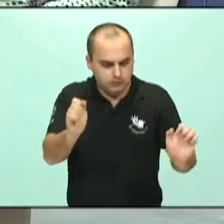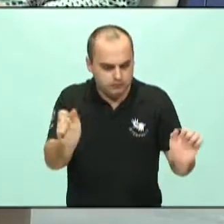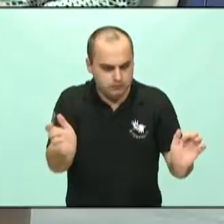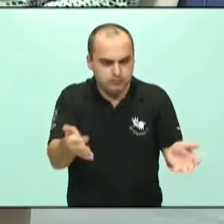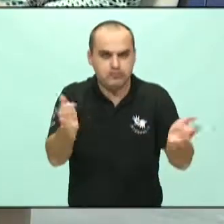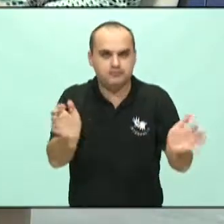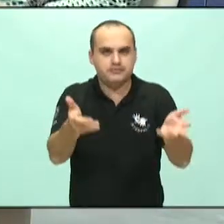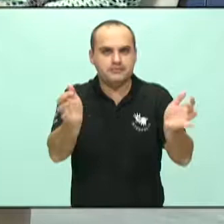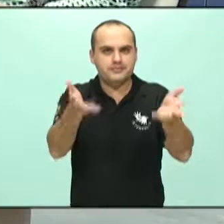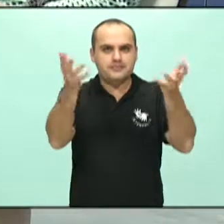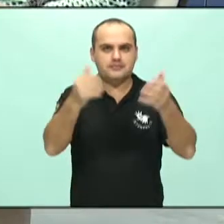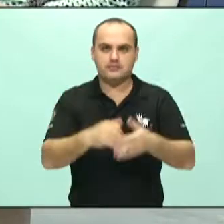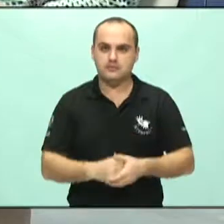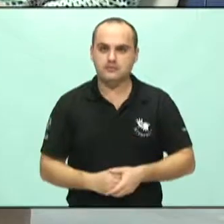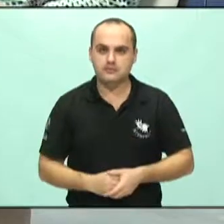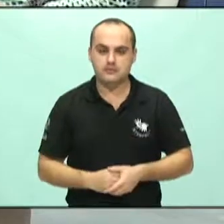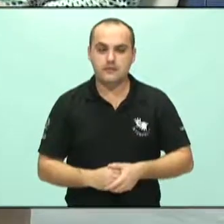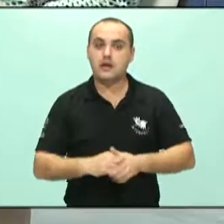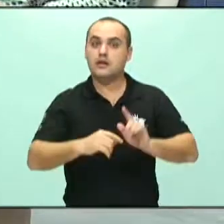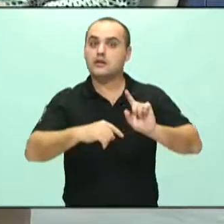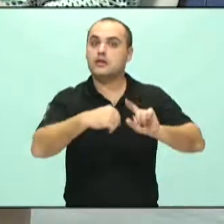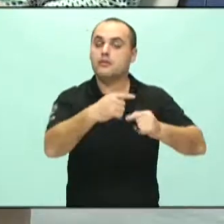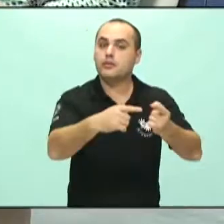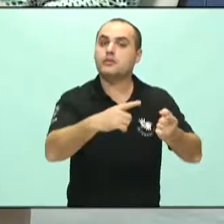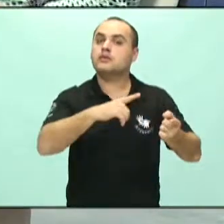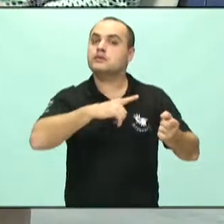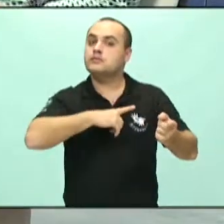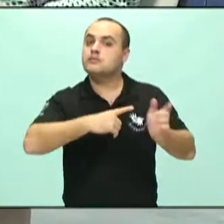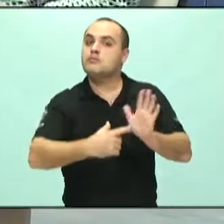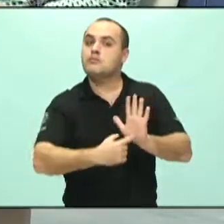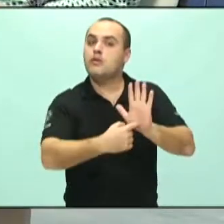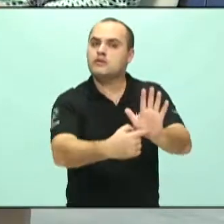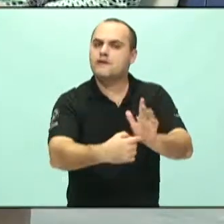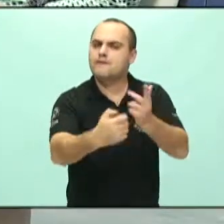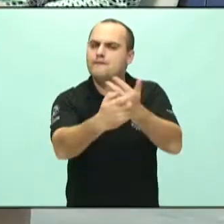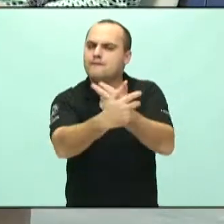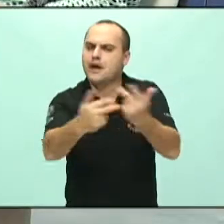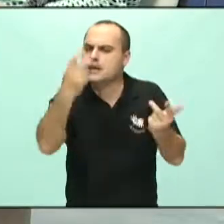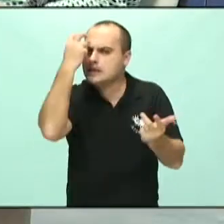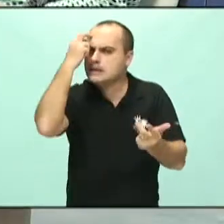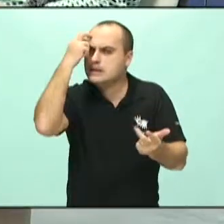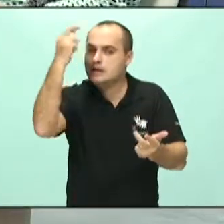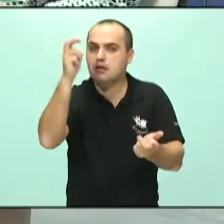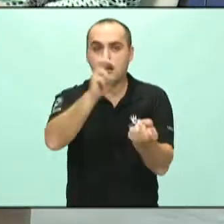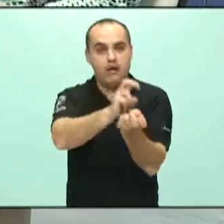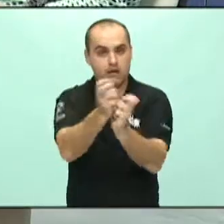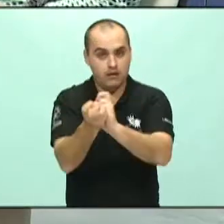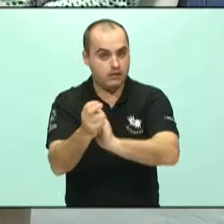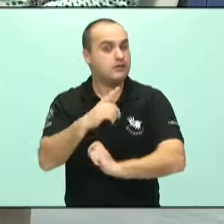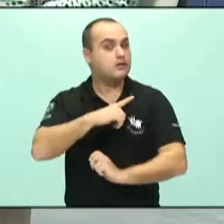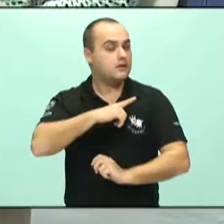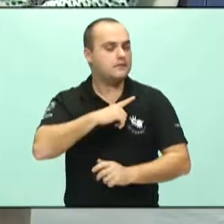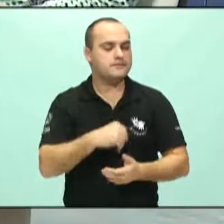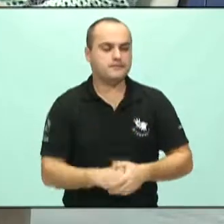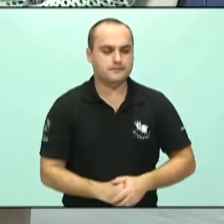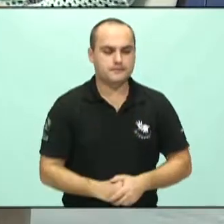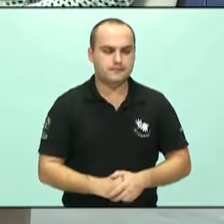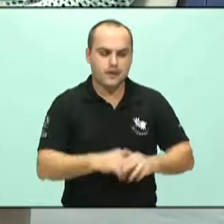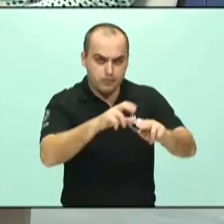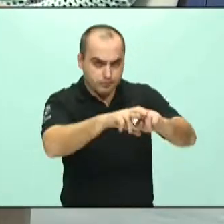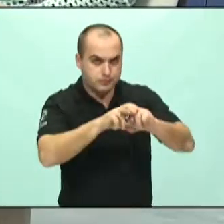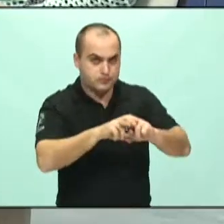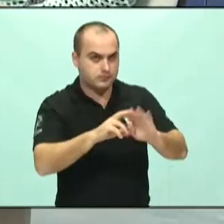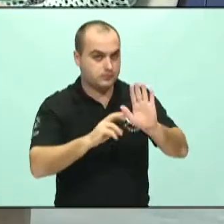pouco, as múltiplas inteligências que a capoeira tem. Então, uma criança, para pegar essa parte motora dela, ou